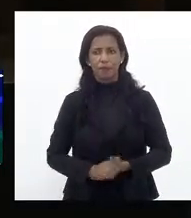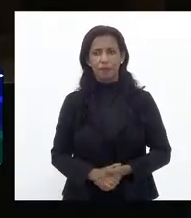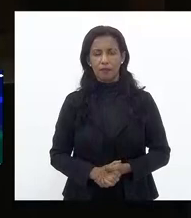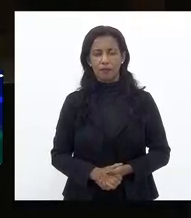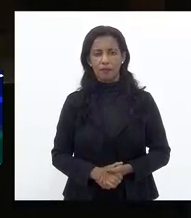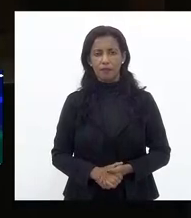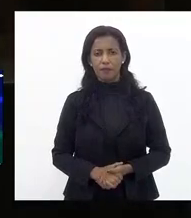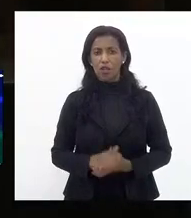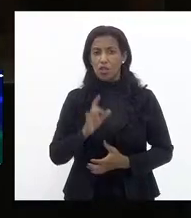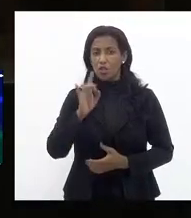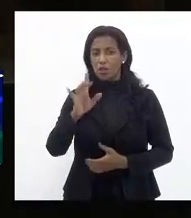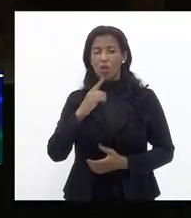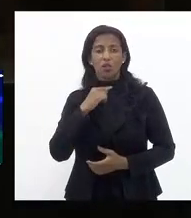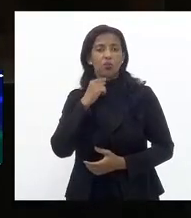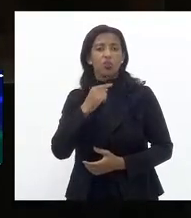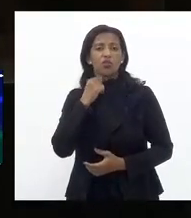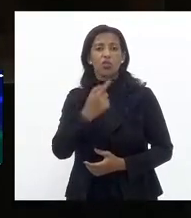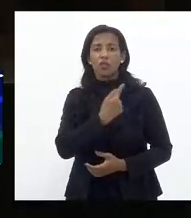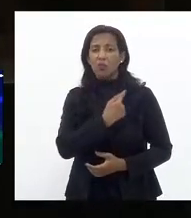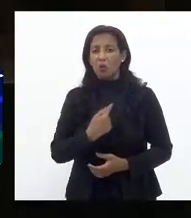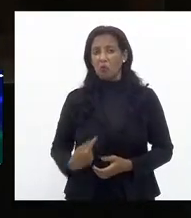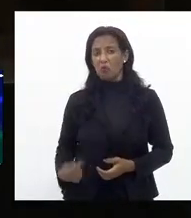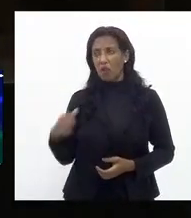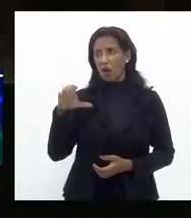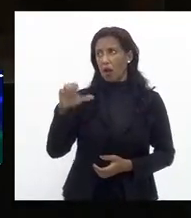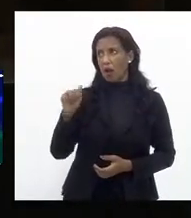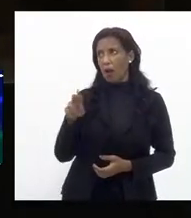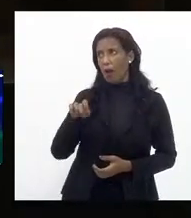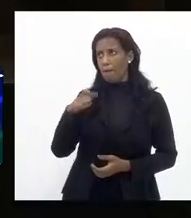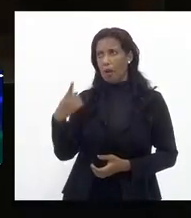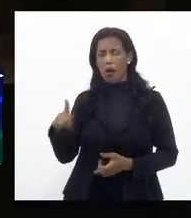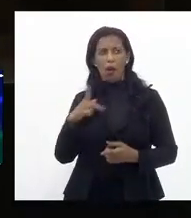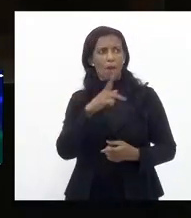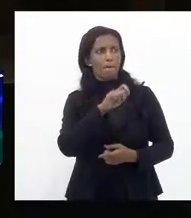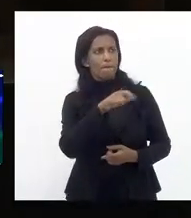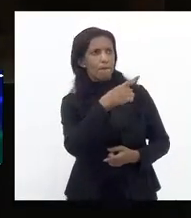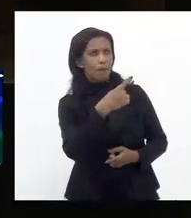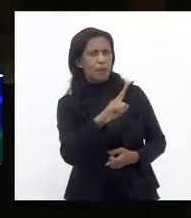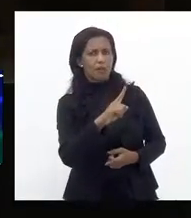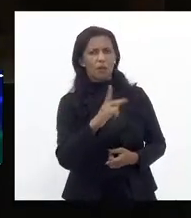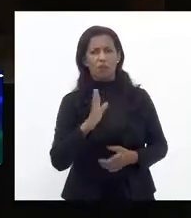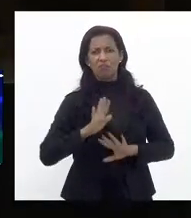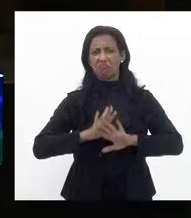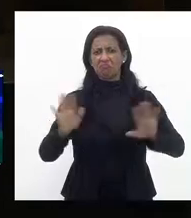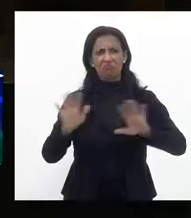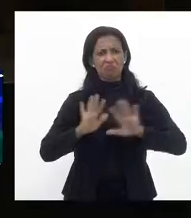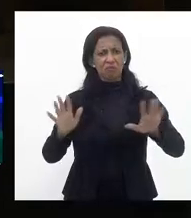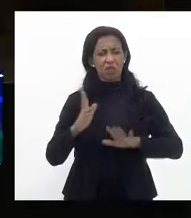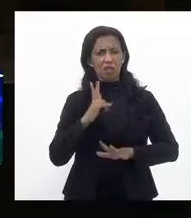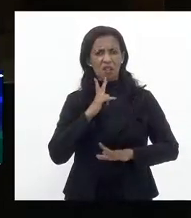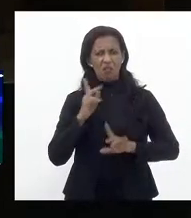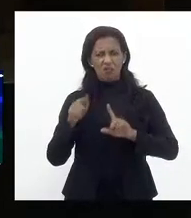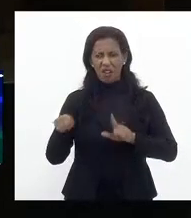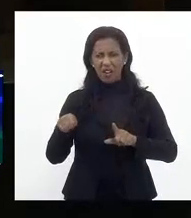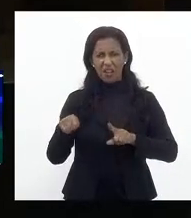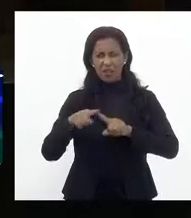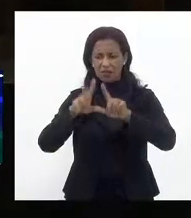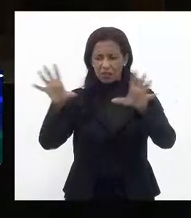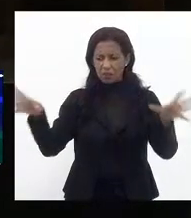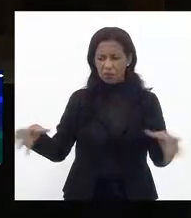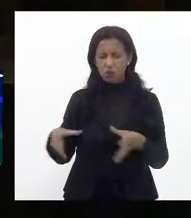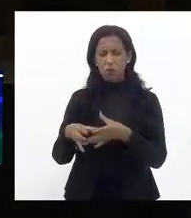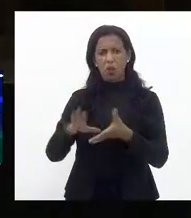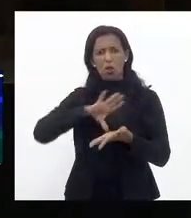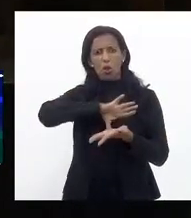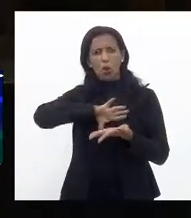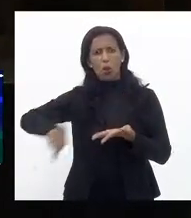Só que não adianta eu falar do governo Cabral, governo Pezão, falar dessa quadrilha que saqueou o